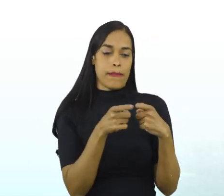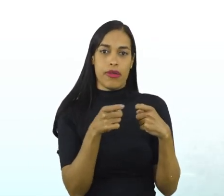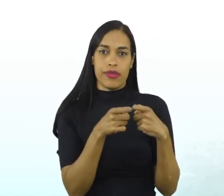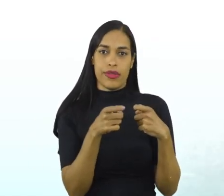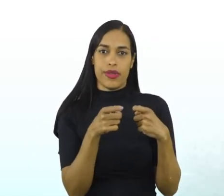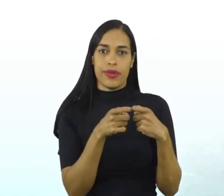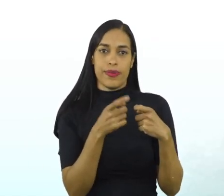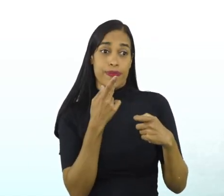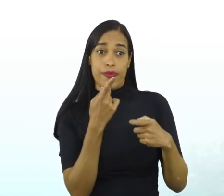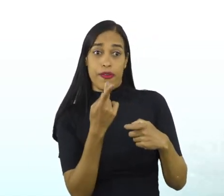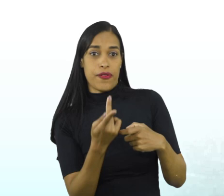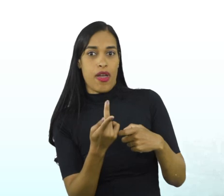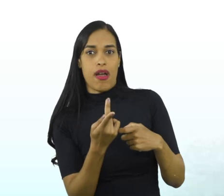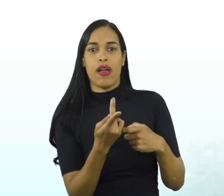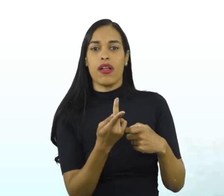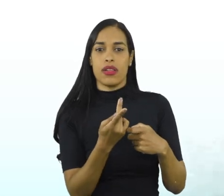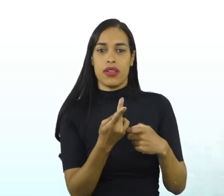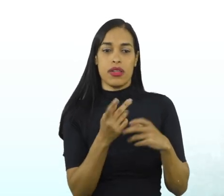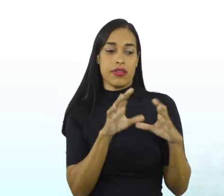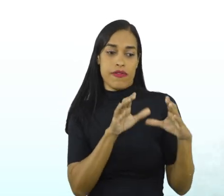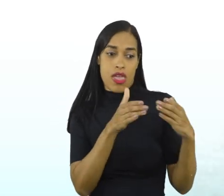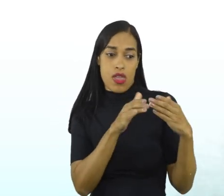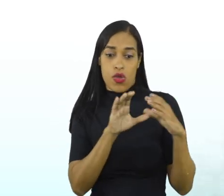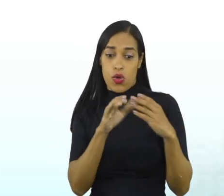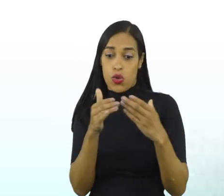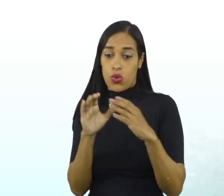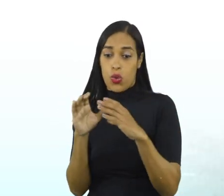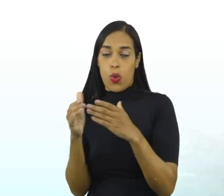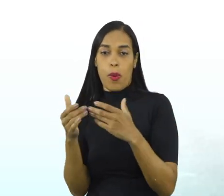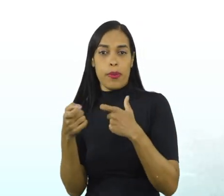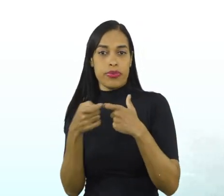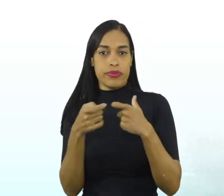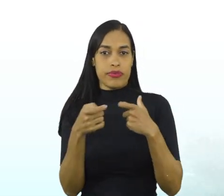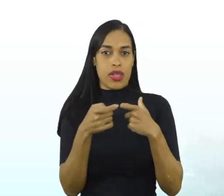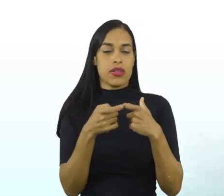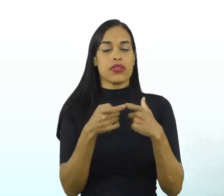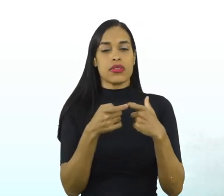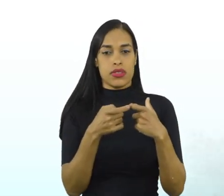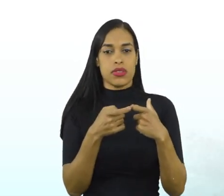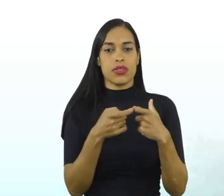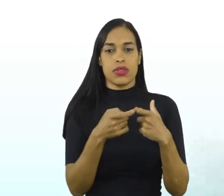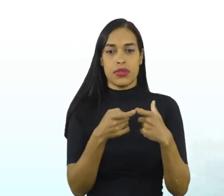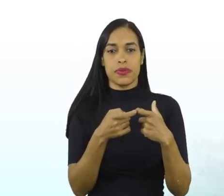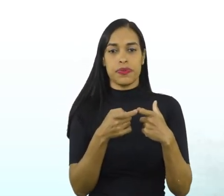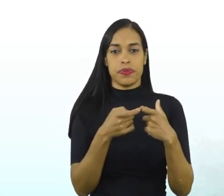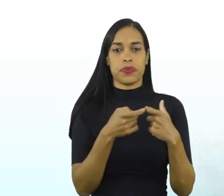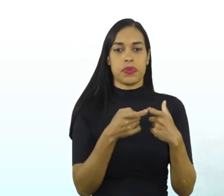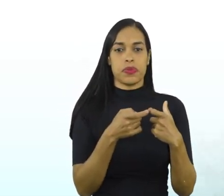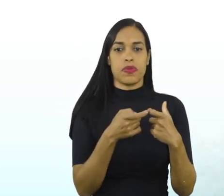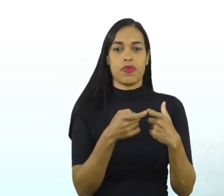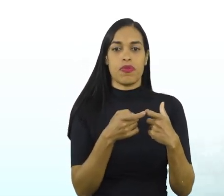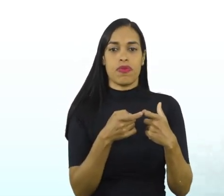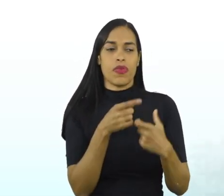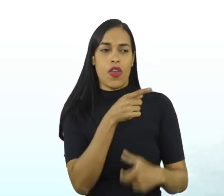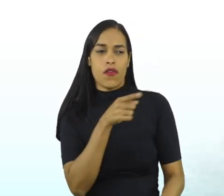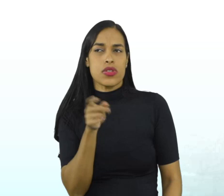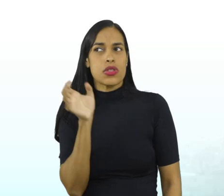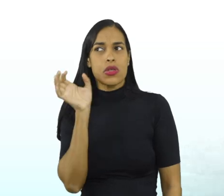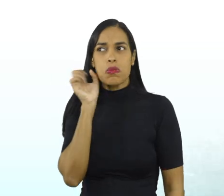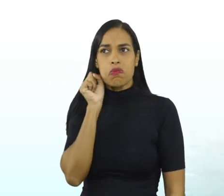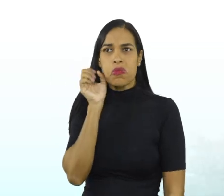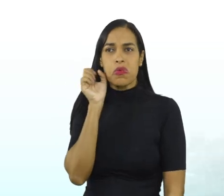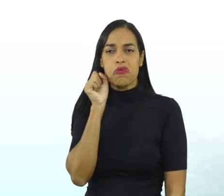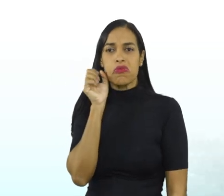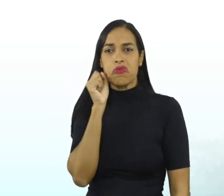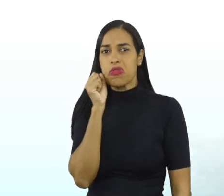também fala muitas vezes, se ele estiver em grupo de médicos lá, uma junta médica, então você vai ficar ouvindo o